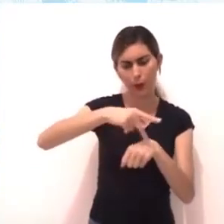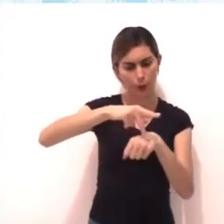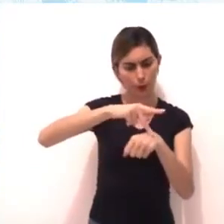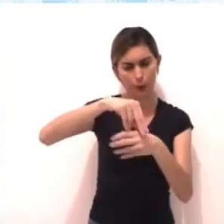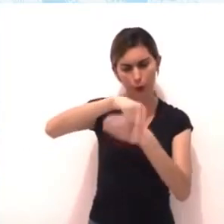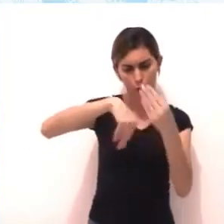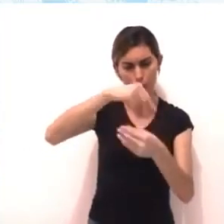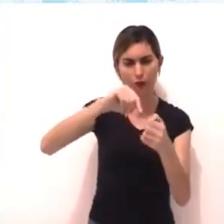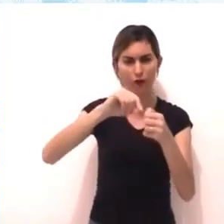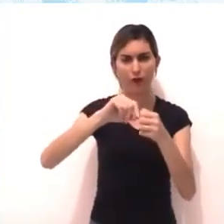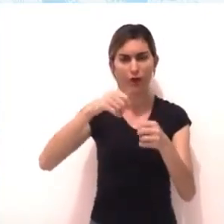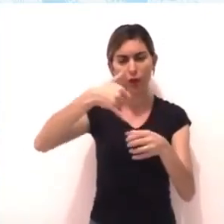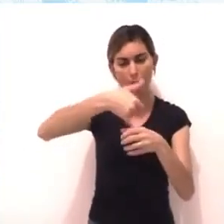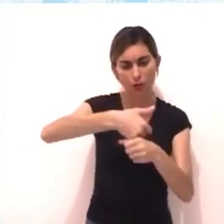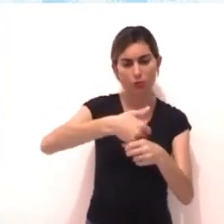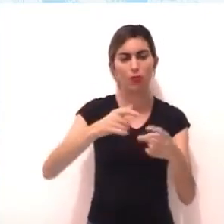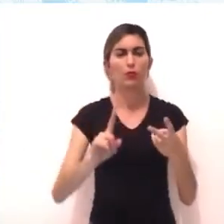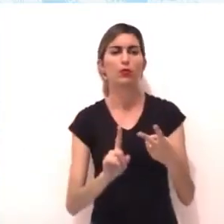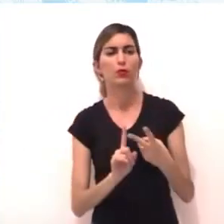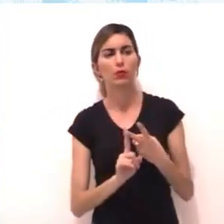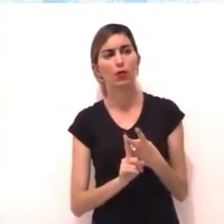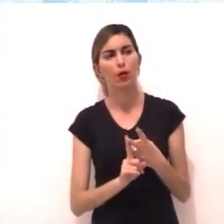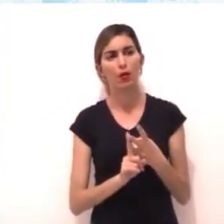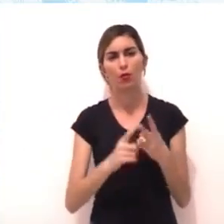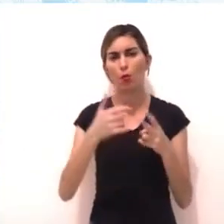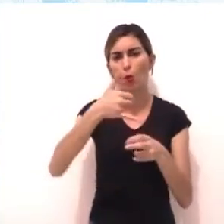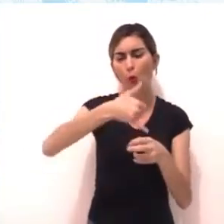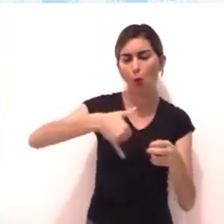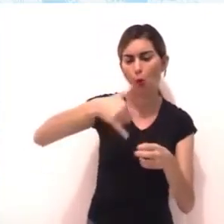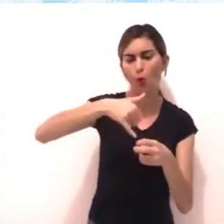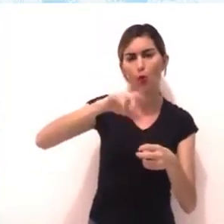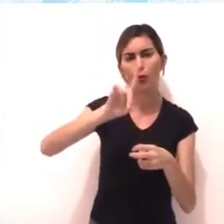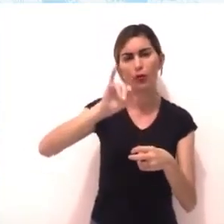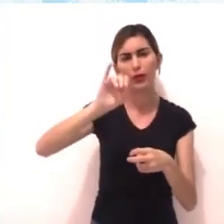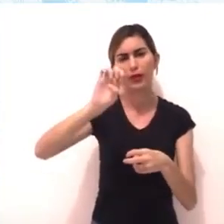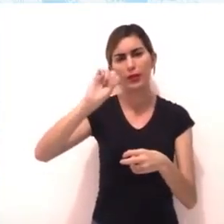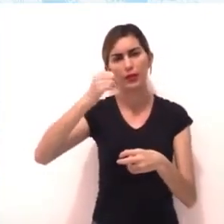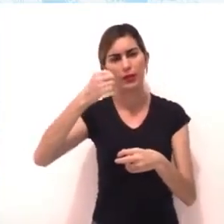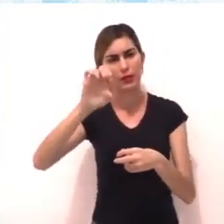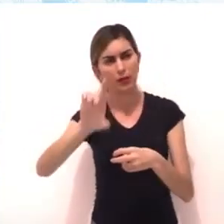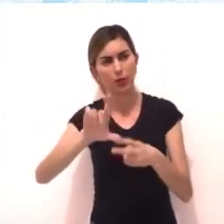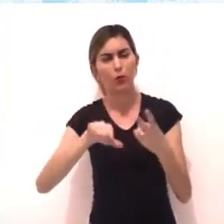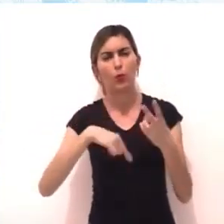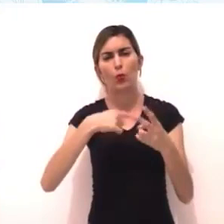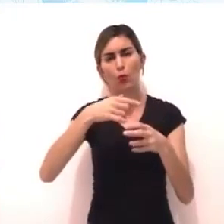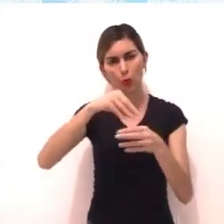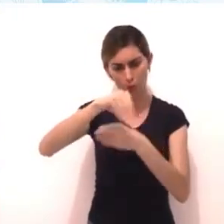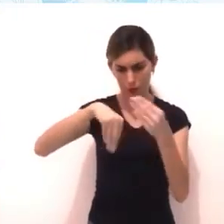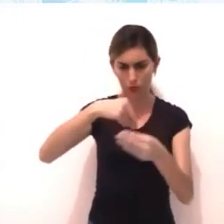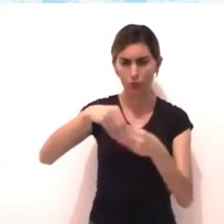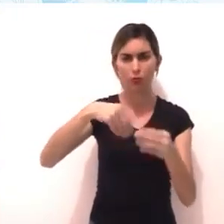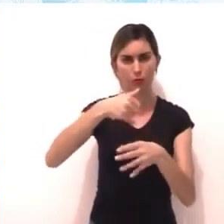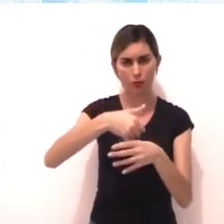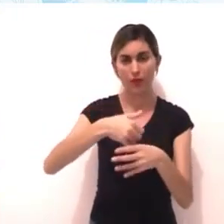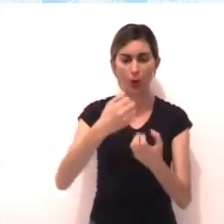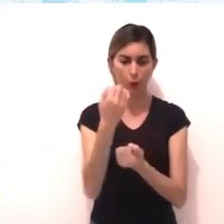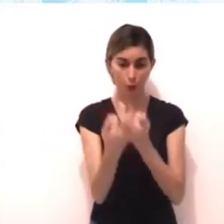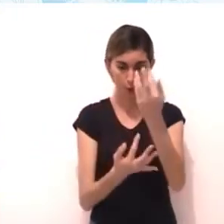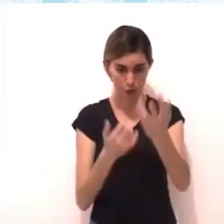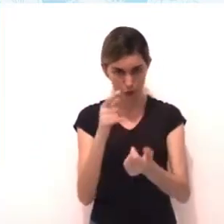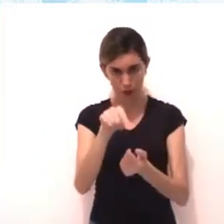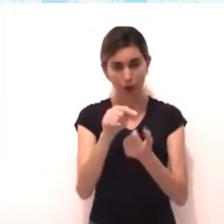se fabrica, por exemplo, a gasolina, o óleo diesel. Então, isso são chamados combustíveis fósseis. Então, na queima